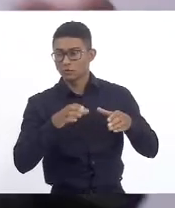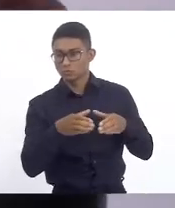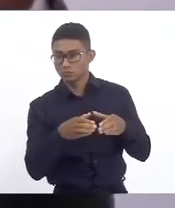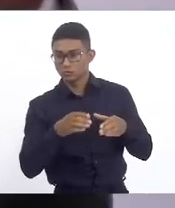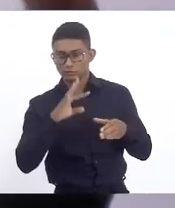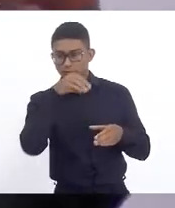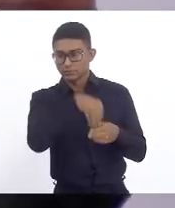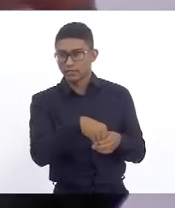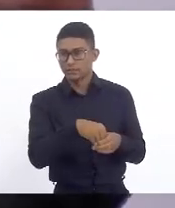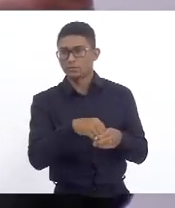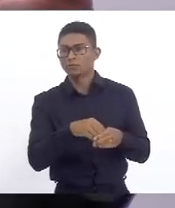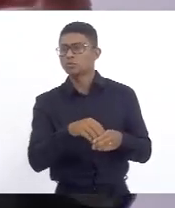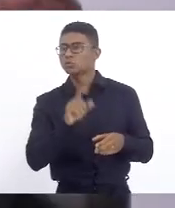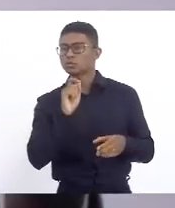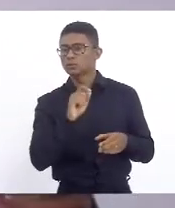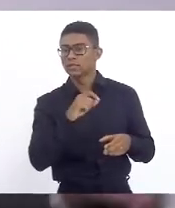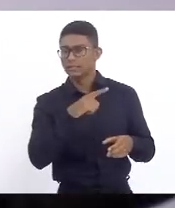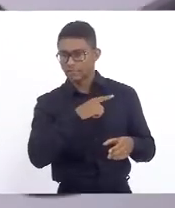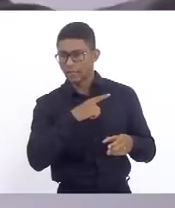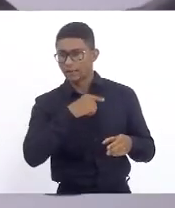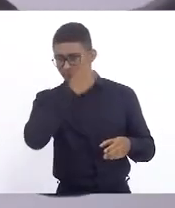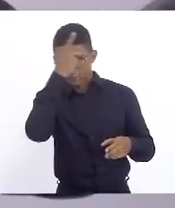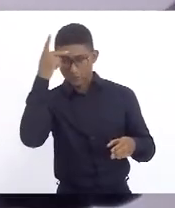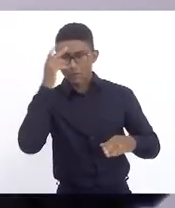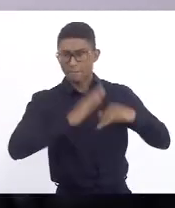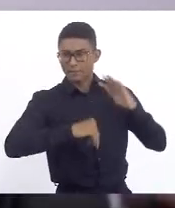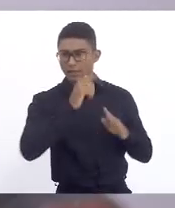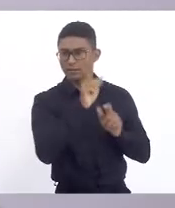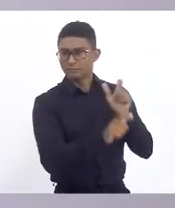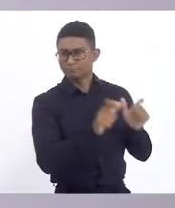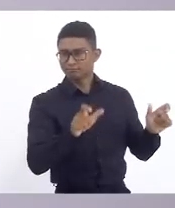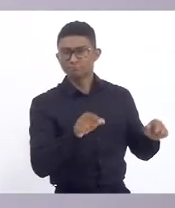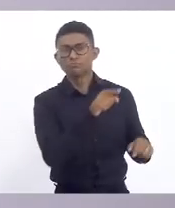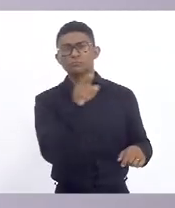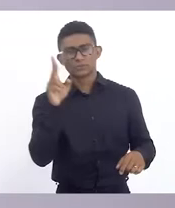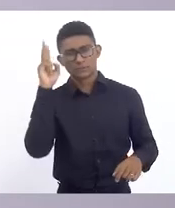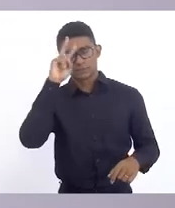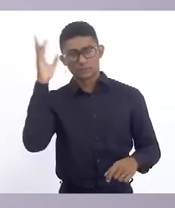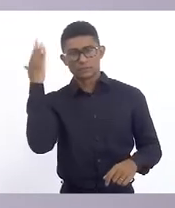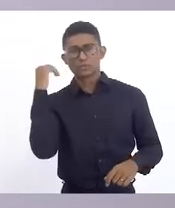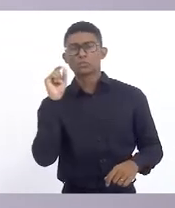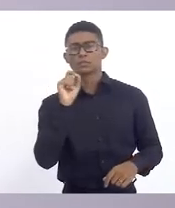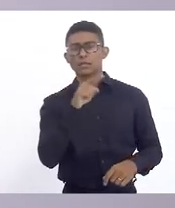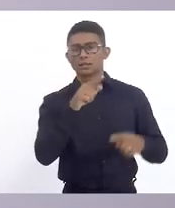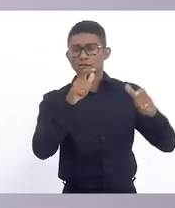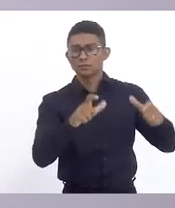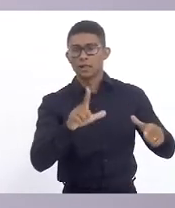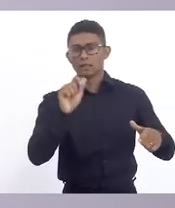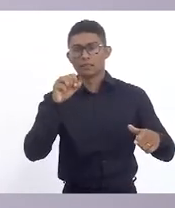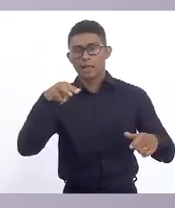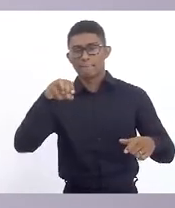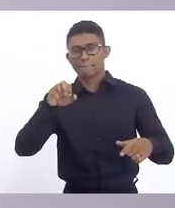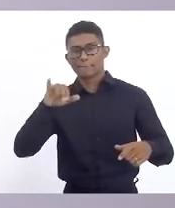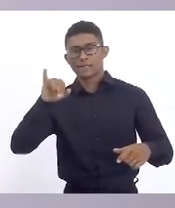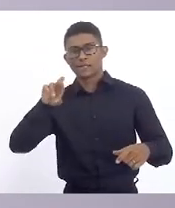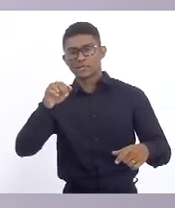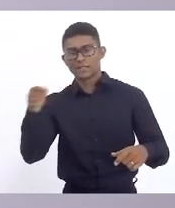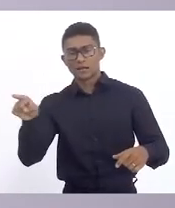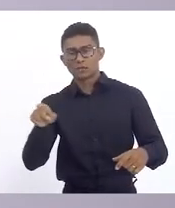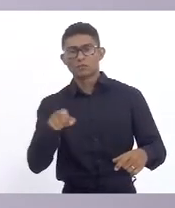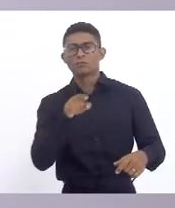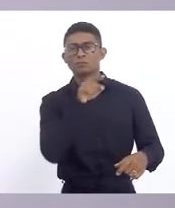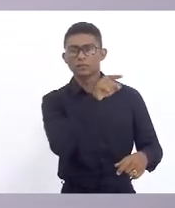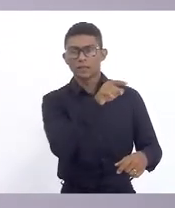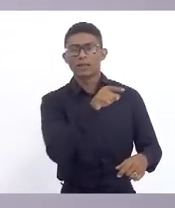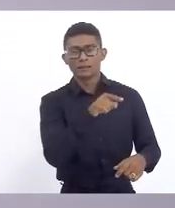e existência de corpo técnico, justamente porque, Vossa Excelência lembra, o episódio do Lameirão, deixou escancarada a ausência ali de um